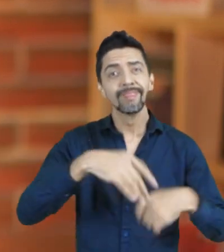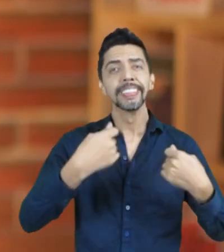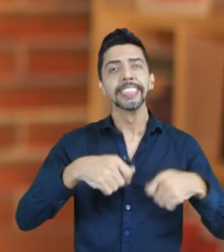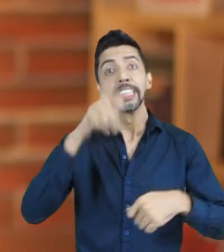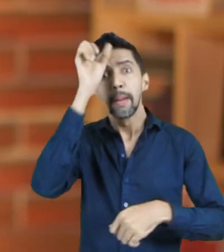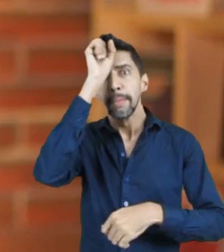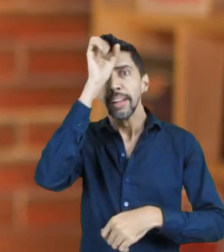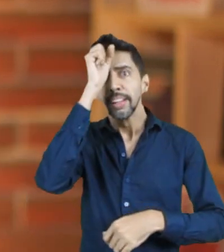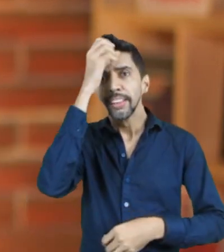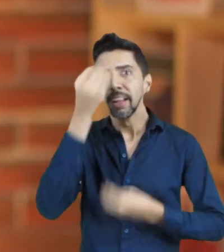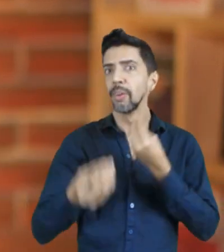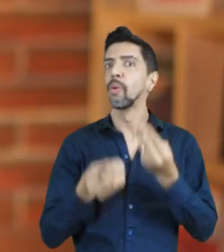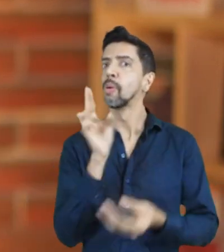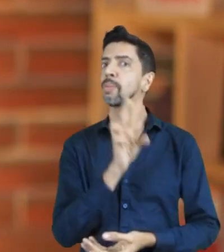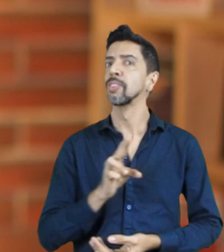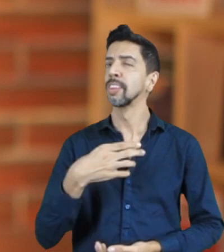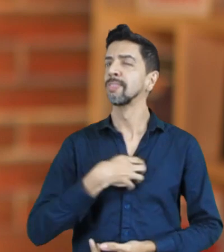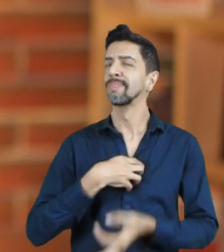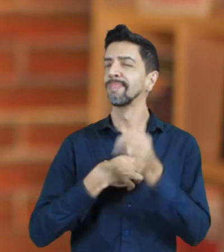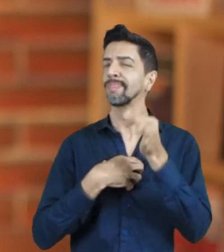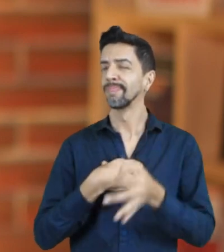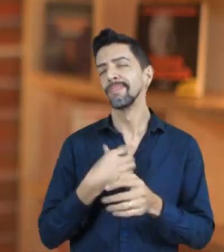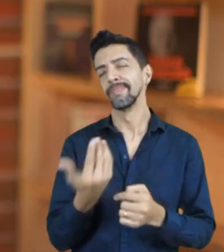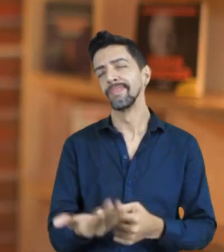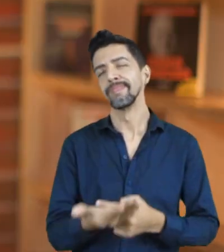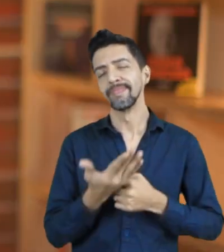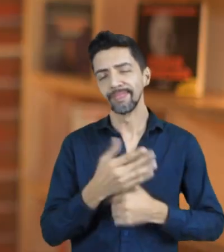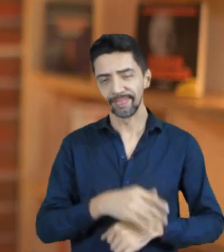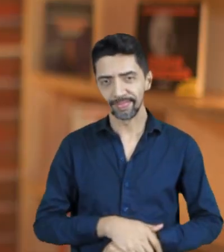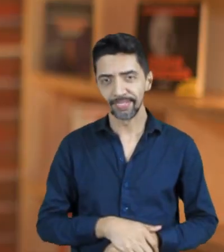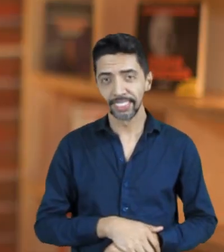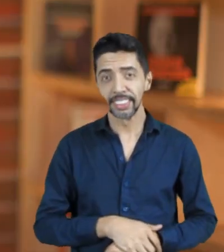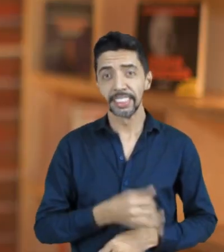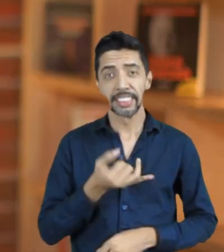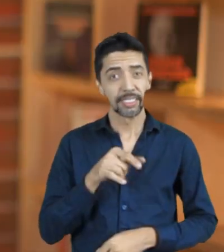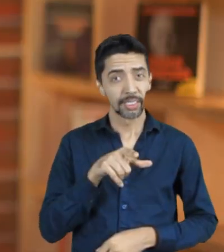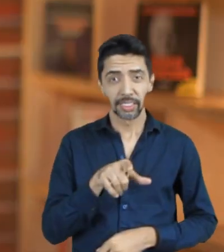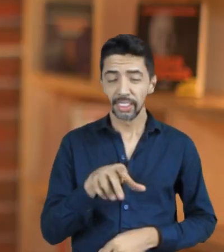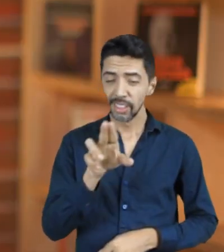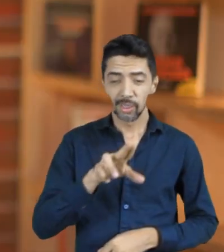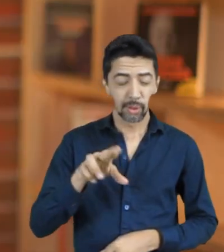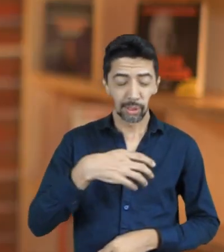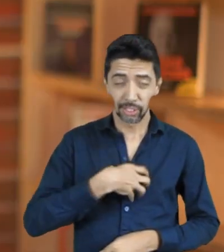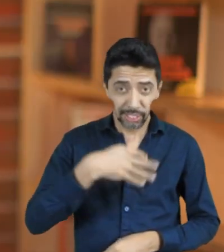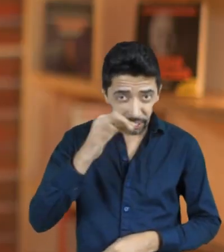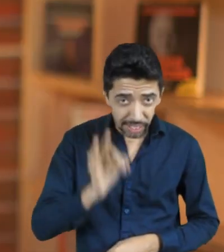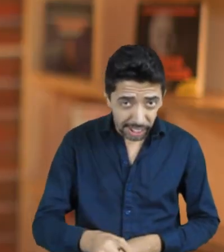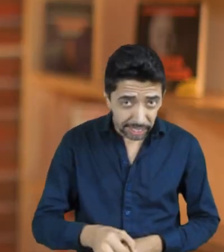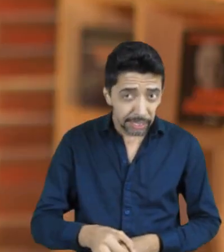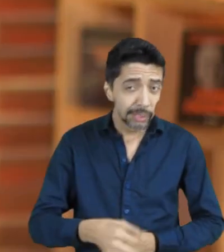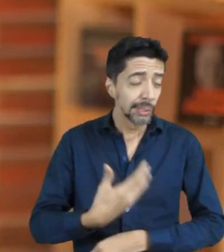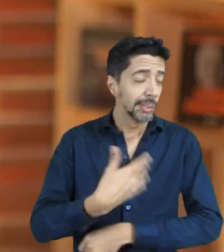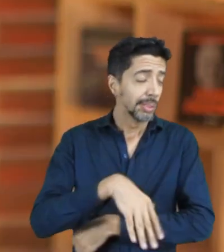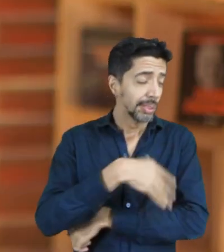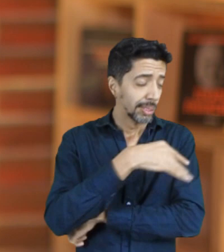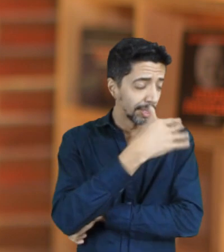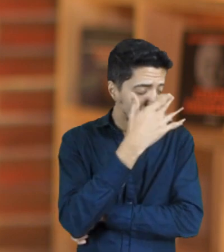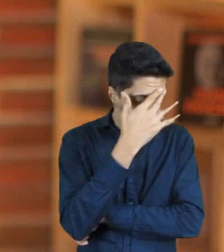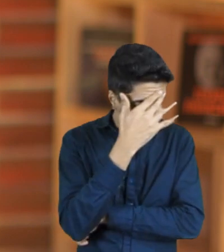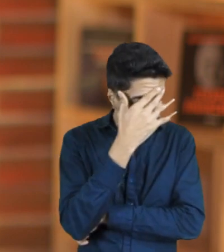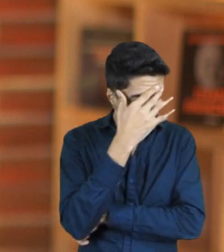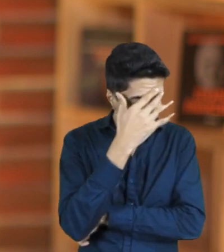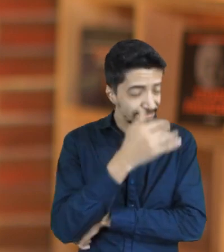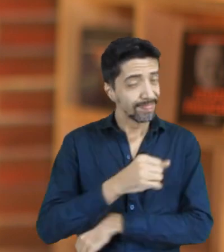aprenda a utilizar a seu favor porque quando ele não é utilizado a nosso favor é muito